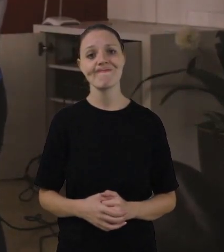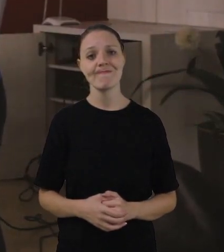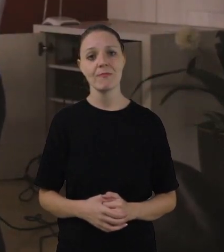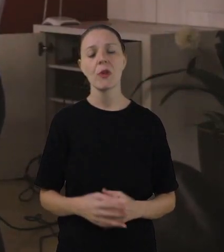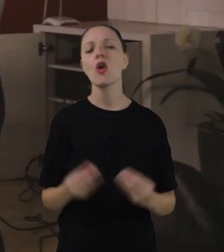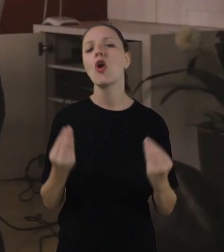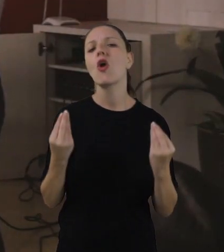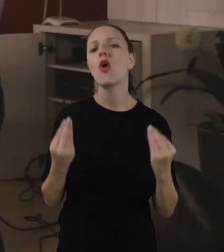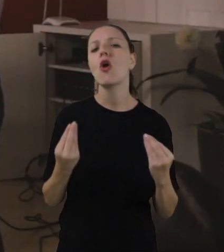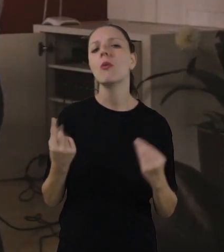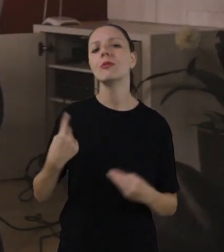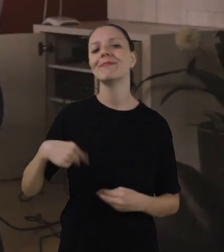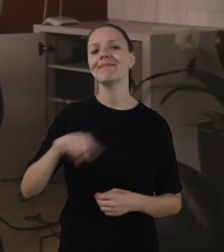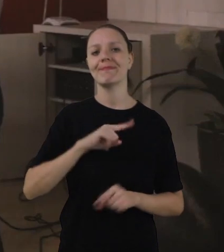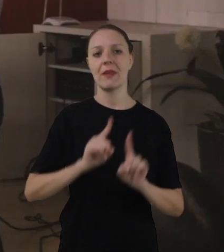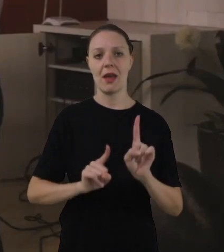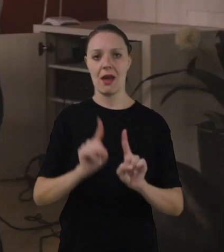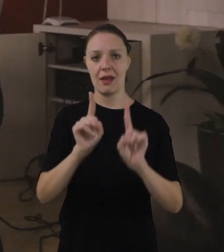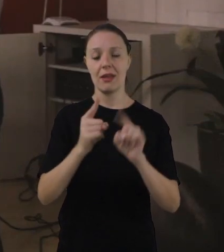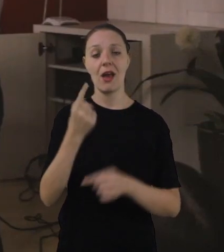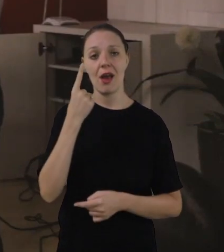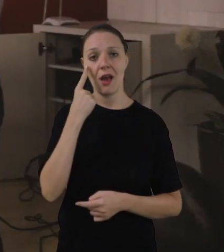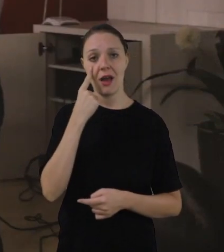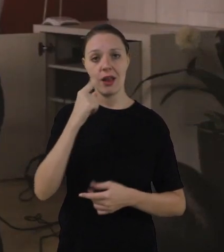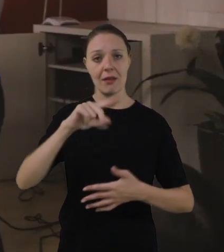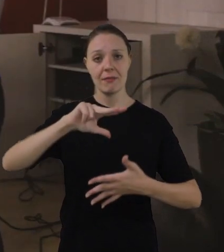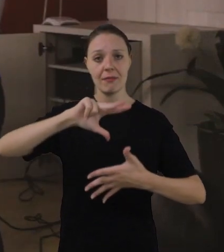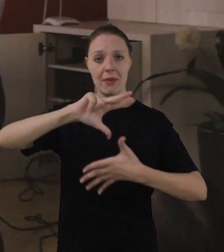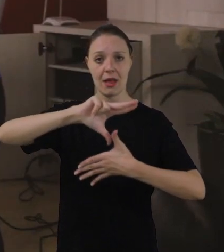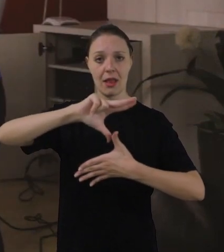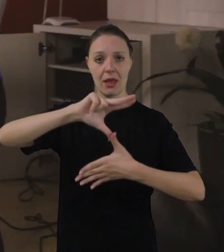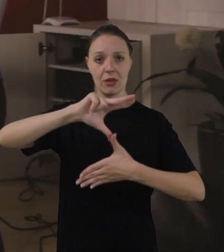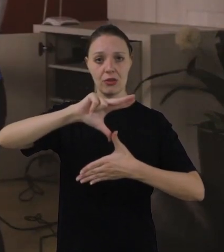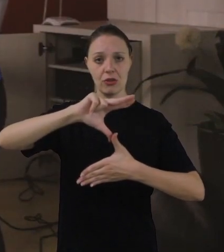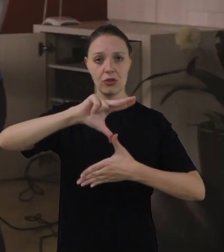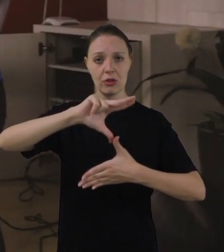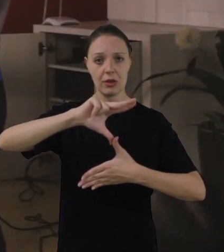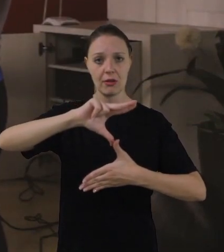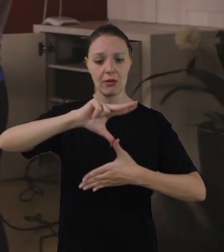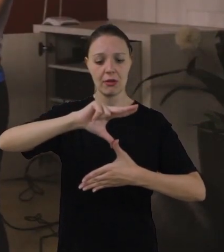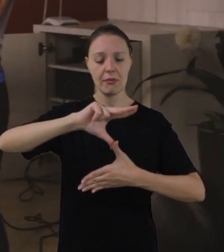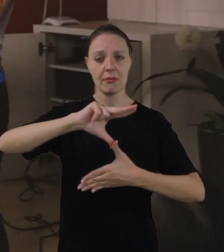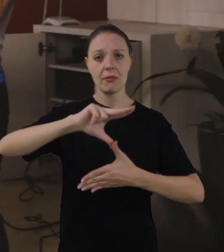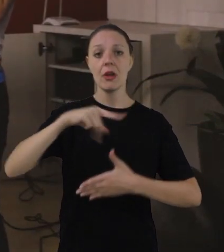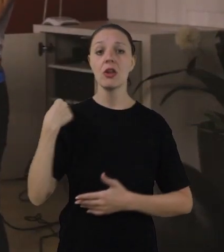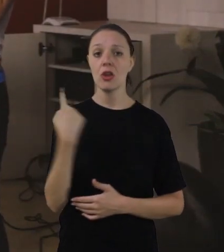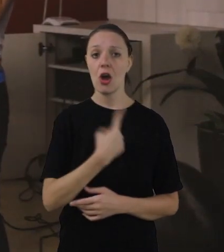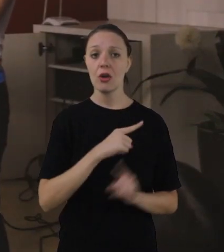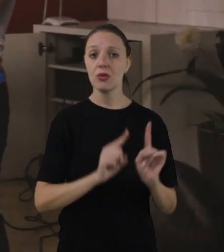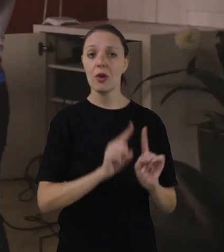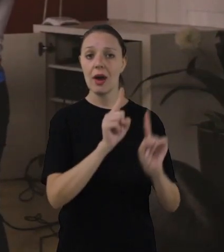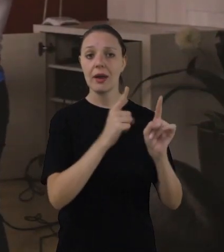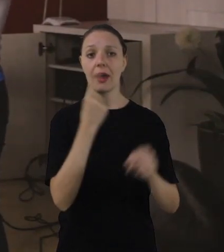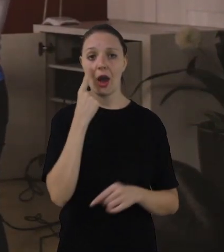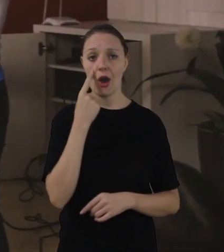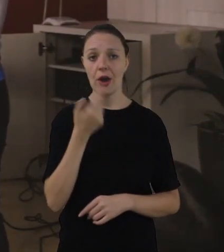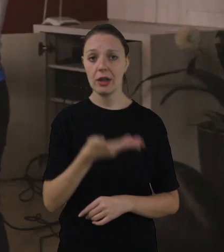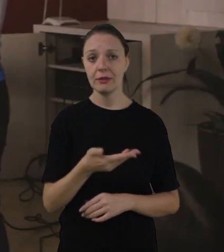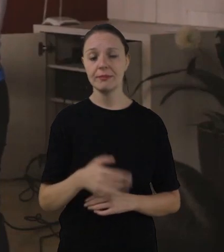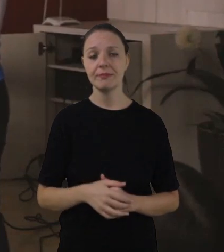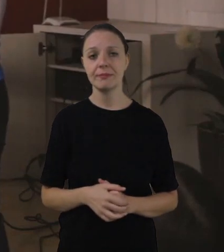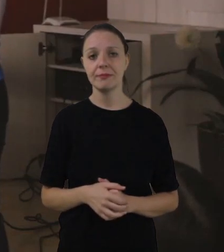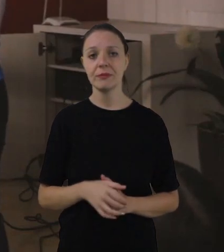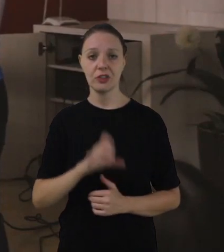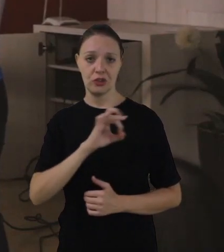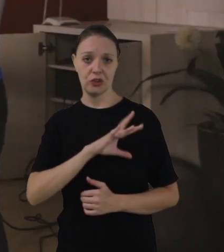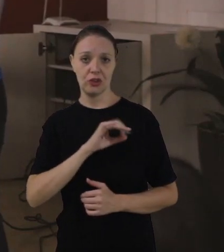Como é que a gente está? A gente, na América Latina, olha a nossa posição na América Latina, tá? A gente perde